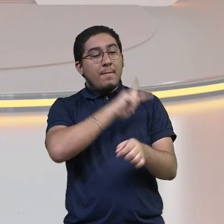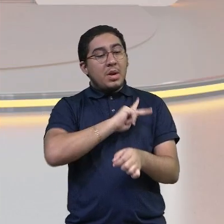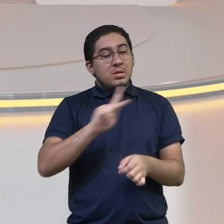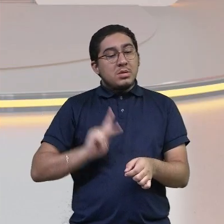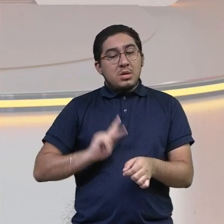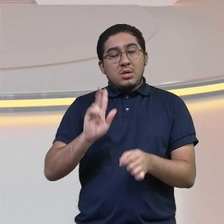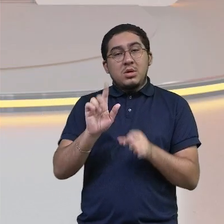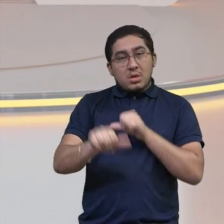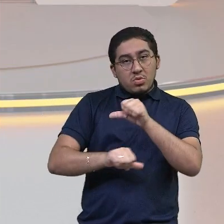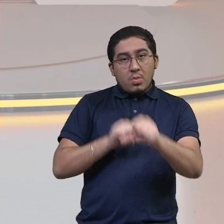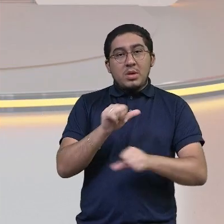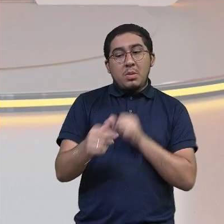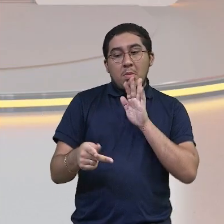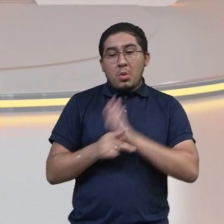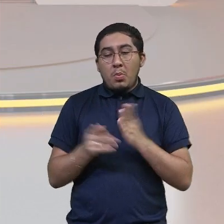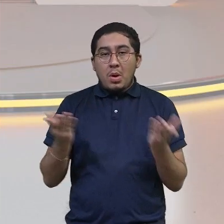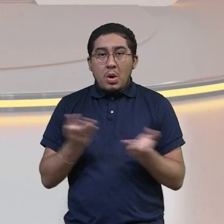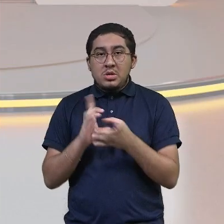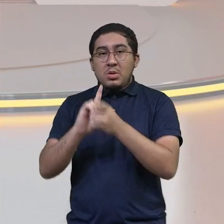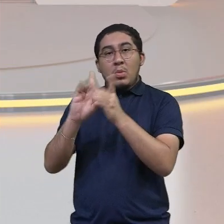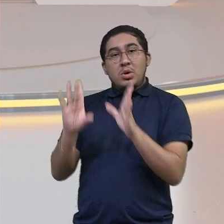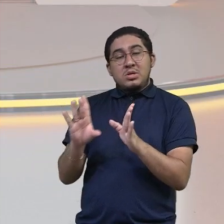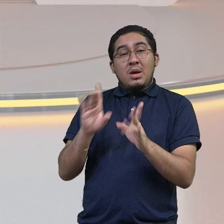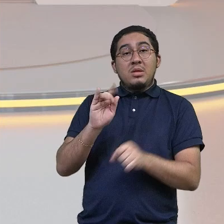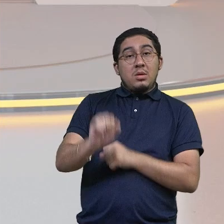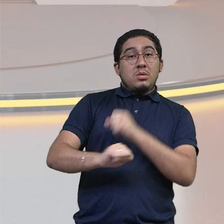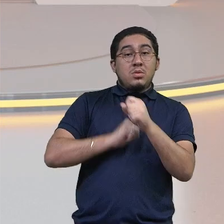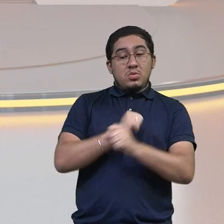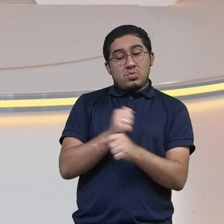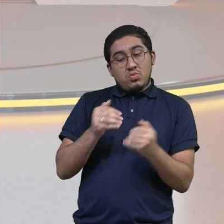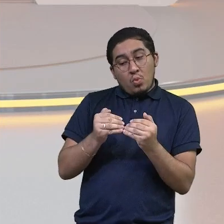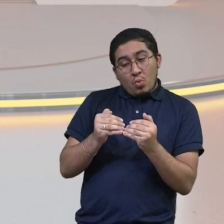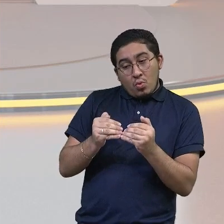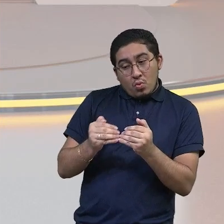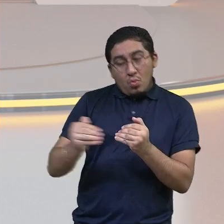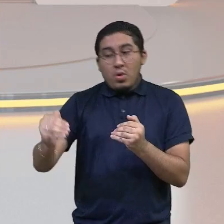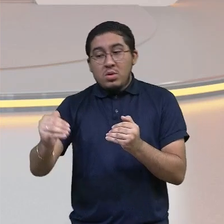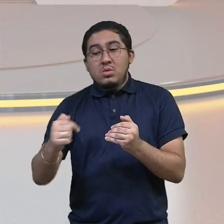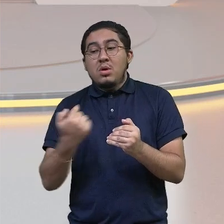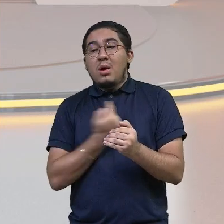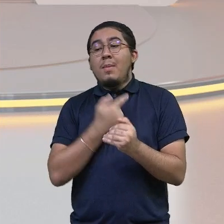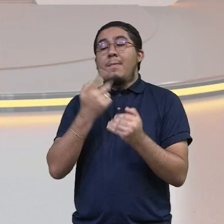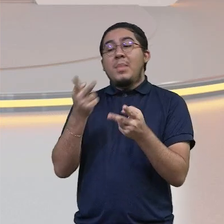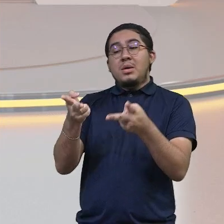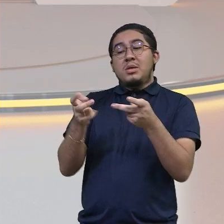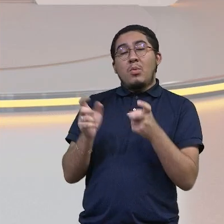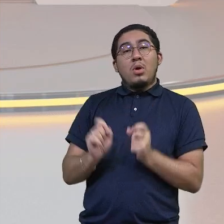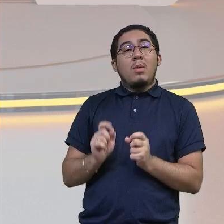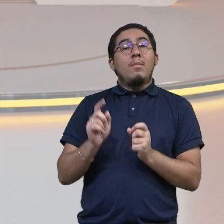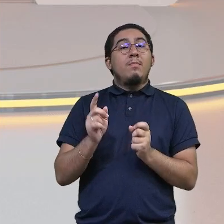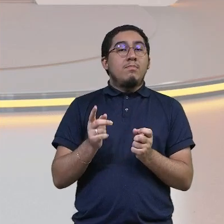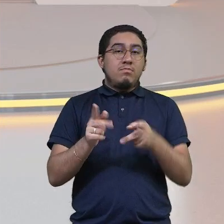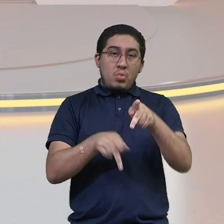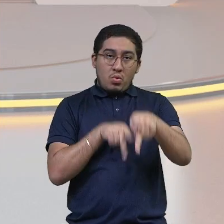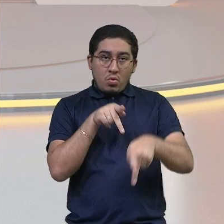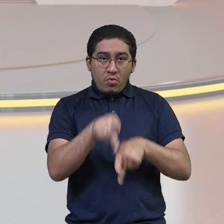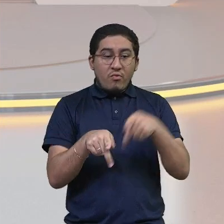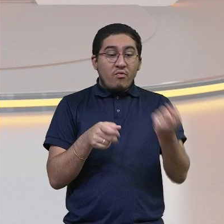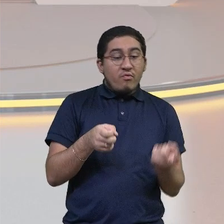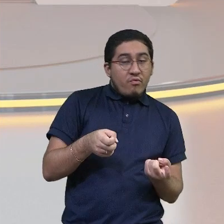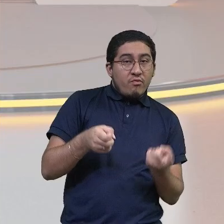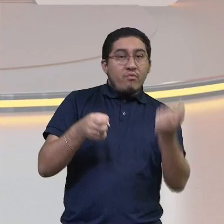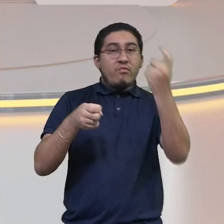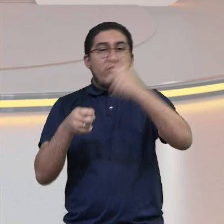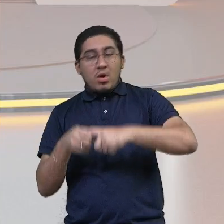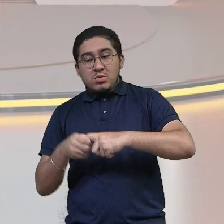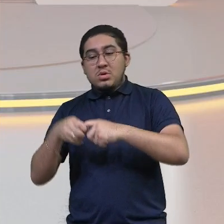de transição. Só alguns anos depois, né, a gente vai ter de fato a população voltando às urnas